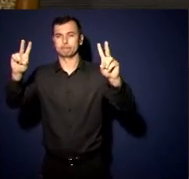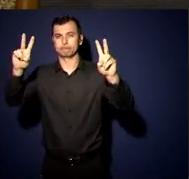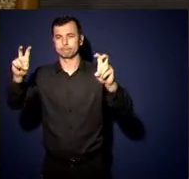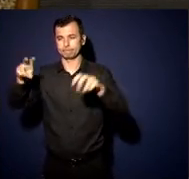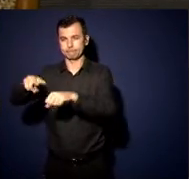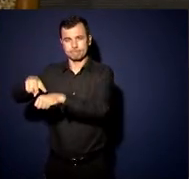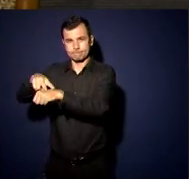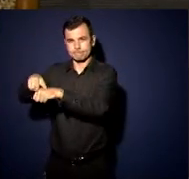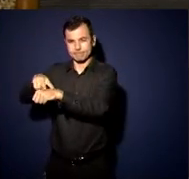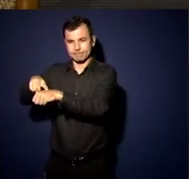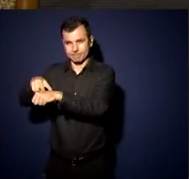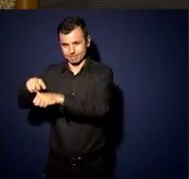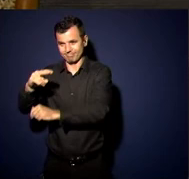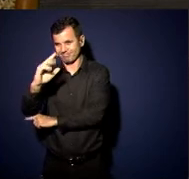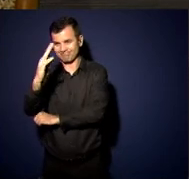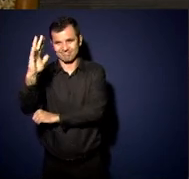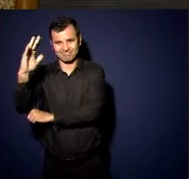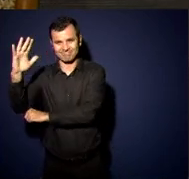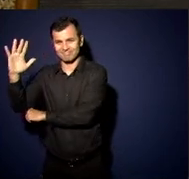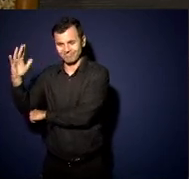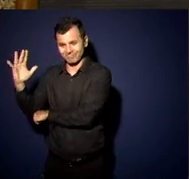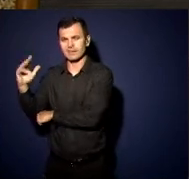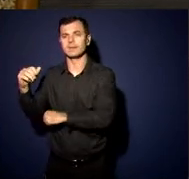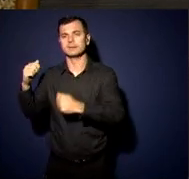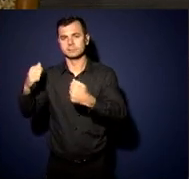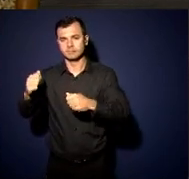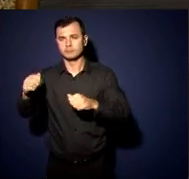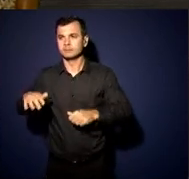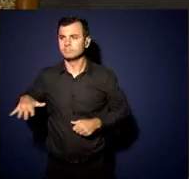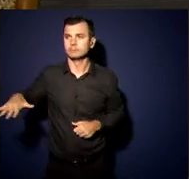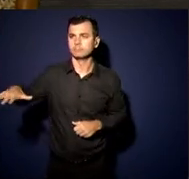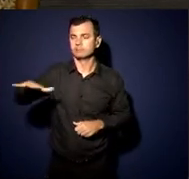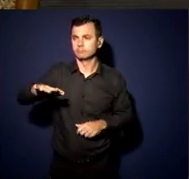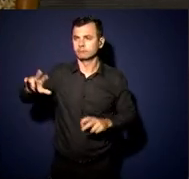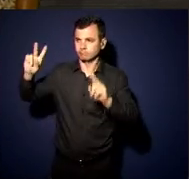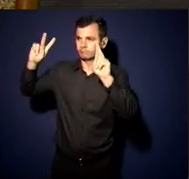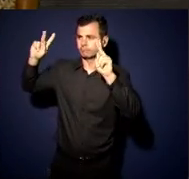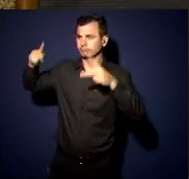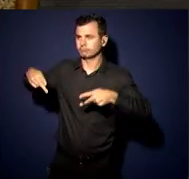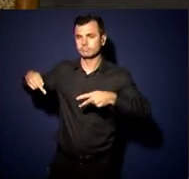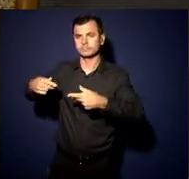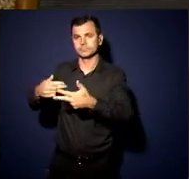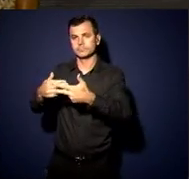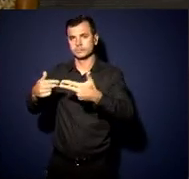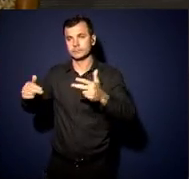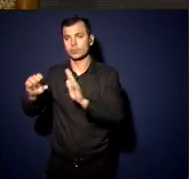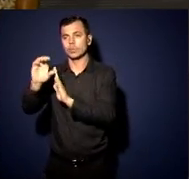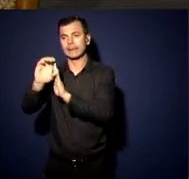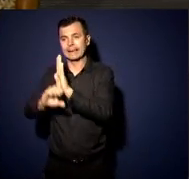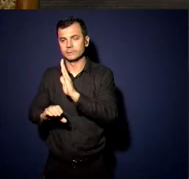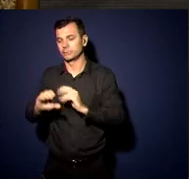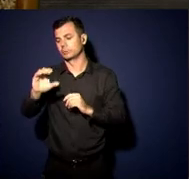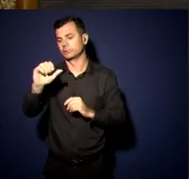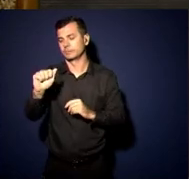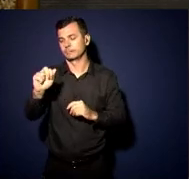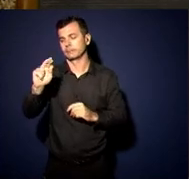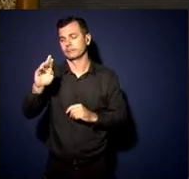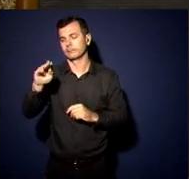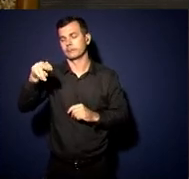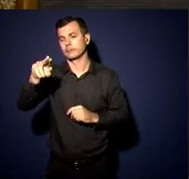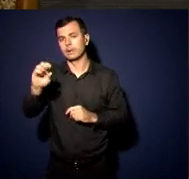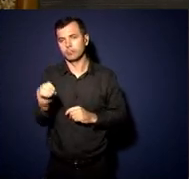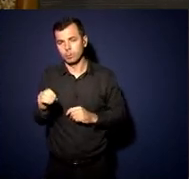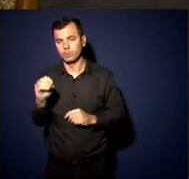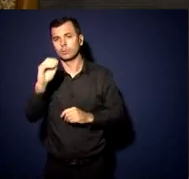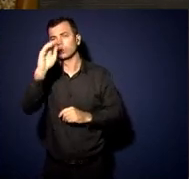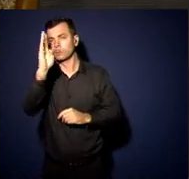a gente precisa ter um reconhecimento de essa unidade de medida do crédito de carbono brasileiro ela tem que